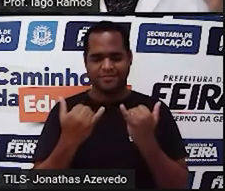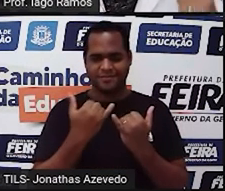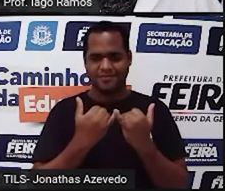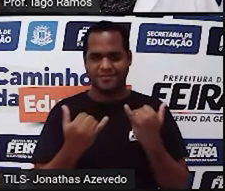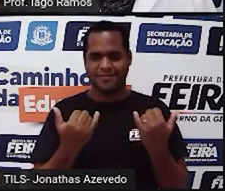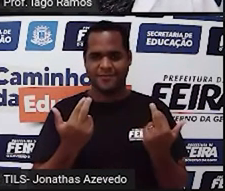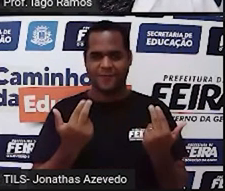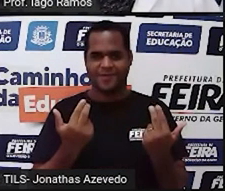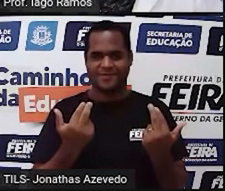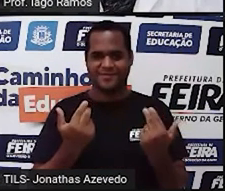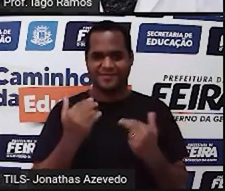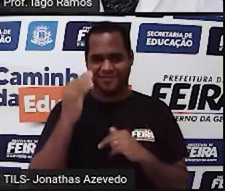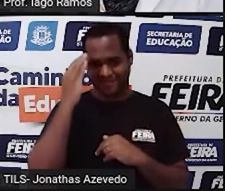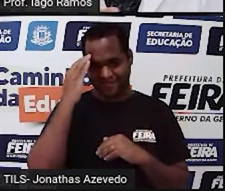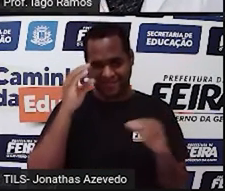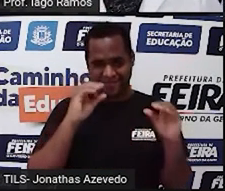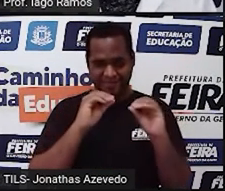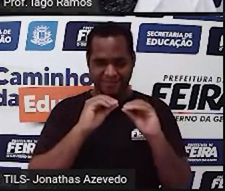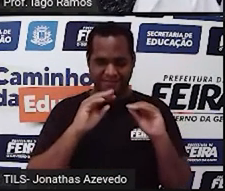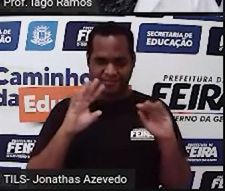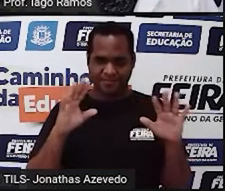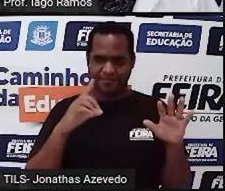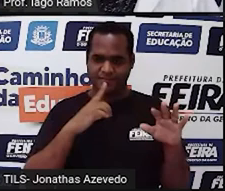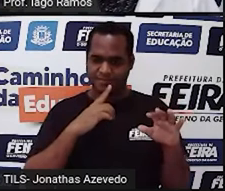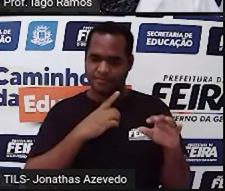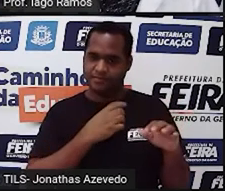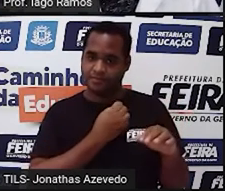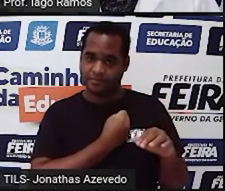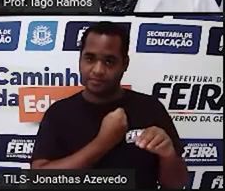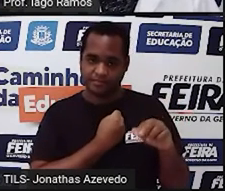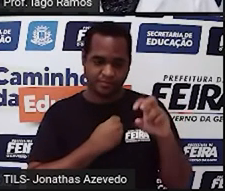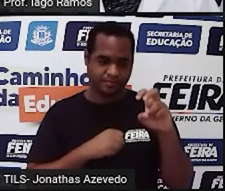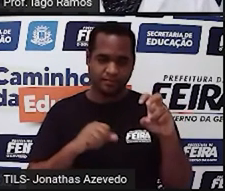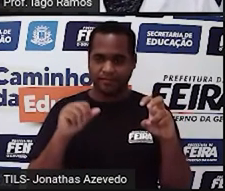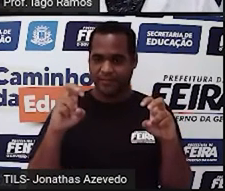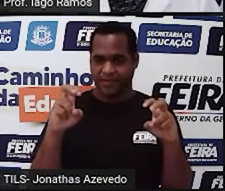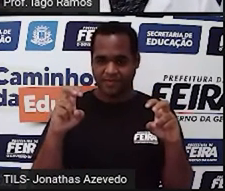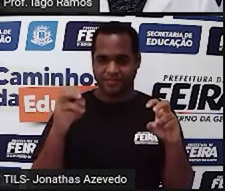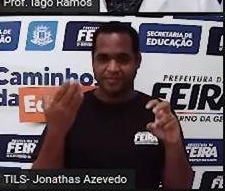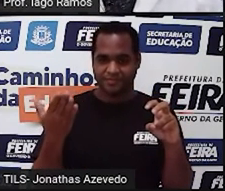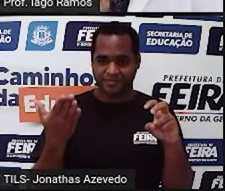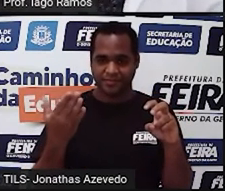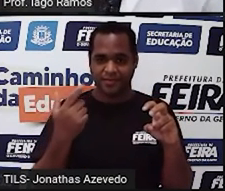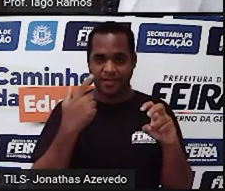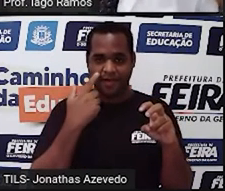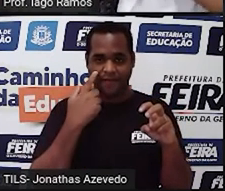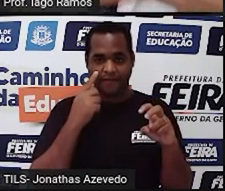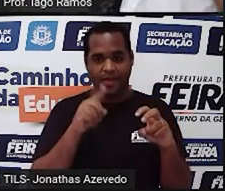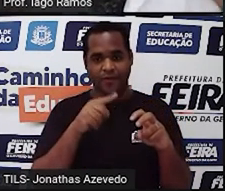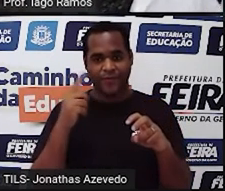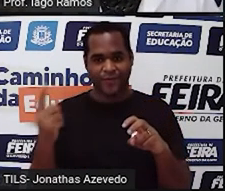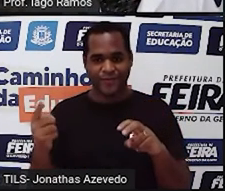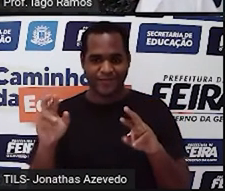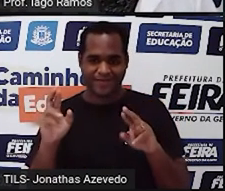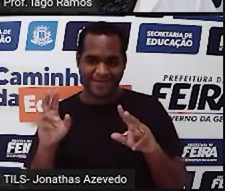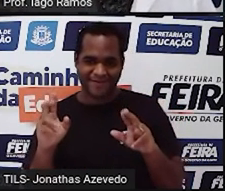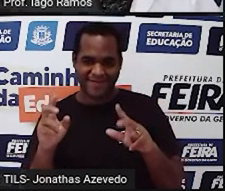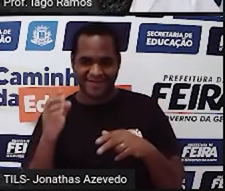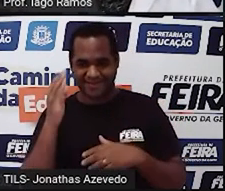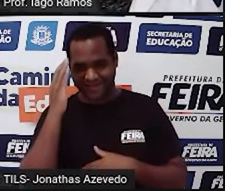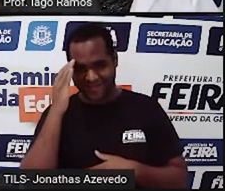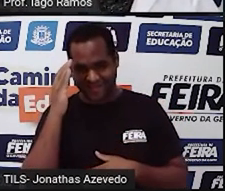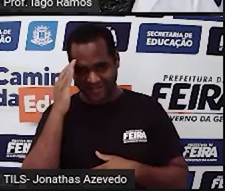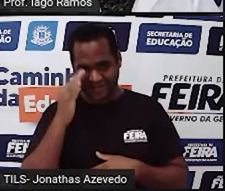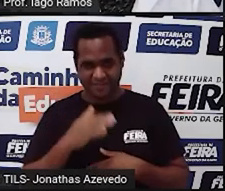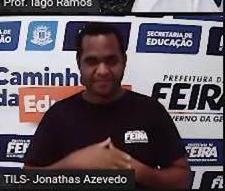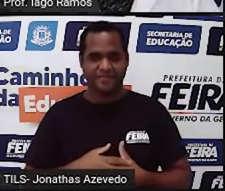como aqui agora os dois números na frente da vírgula é o cinco Então a gente vai olhar para quem está atrás da,